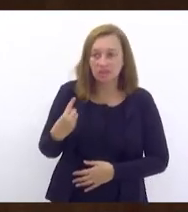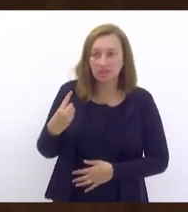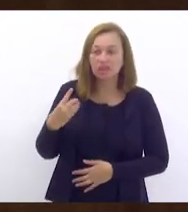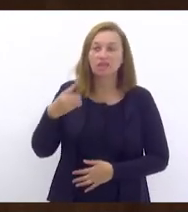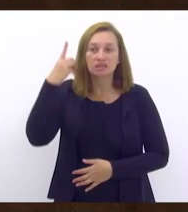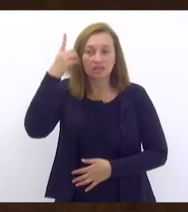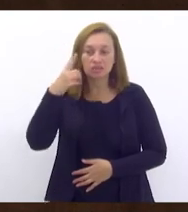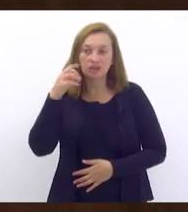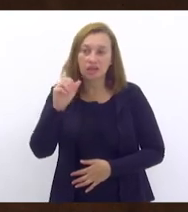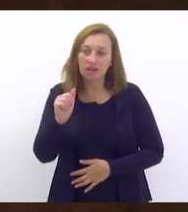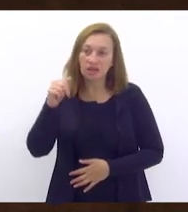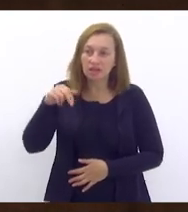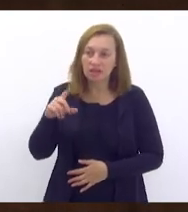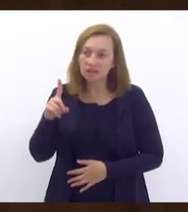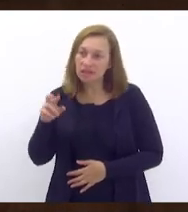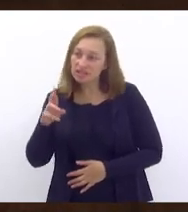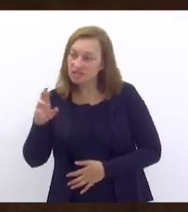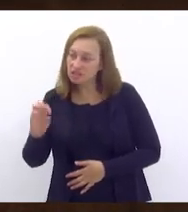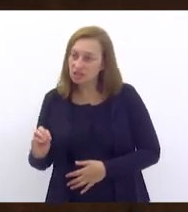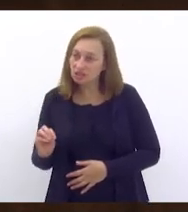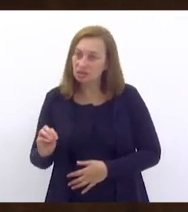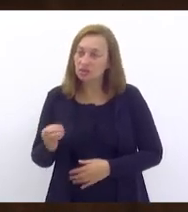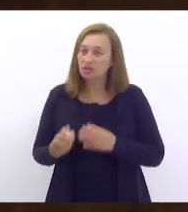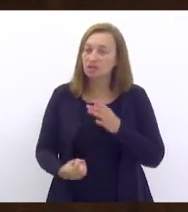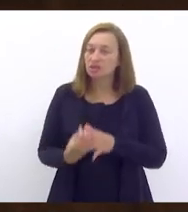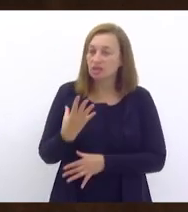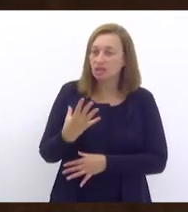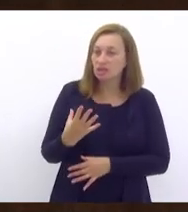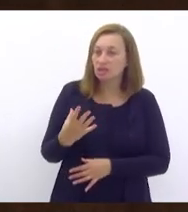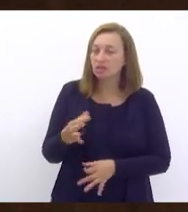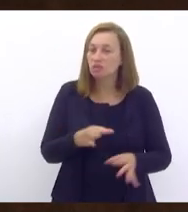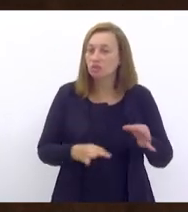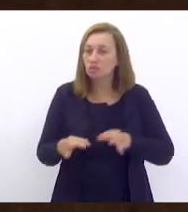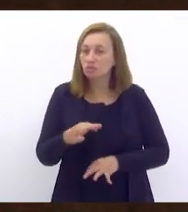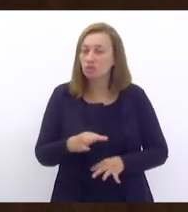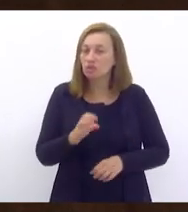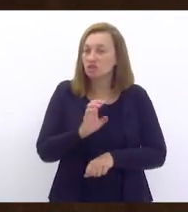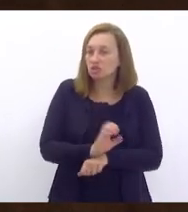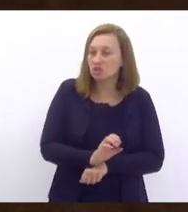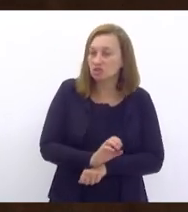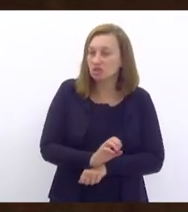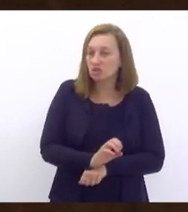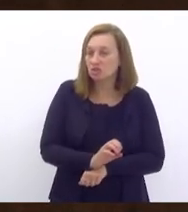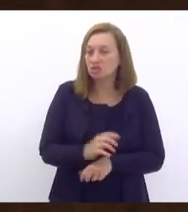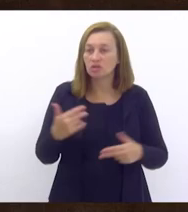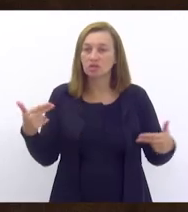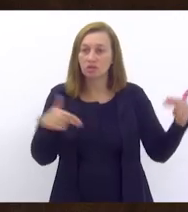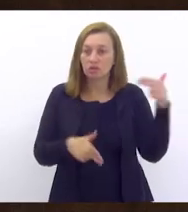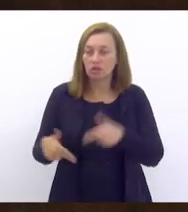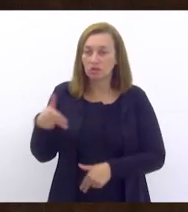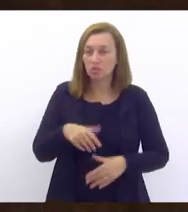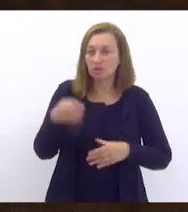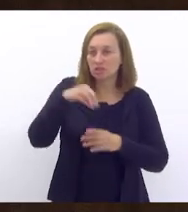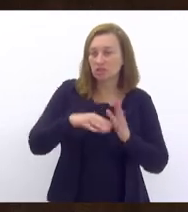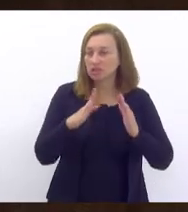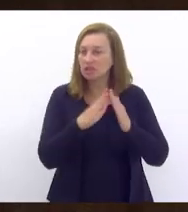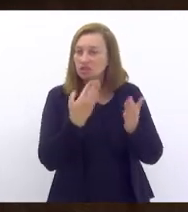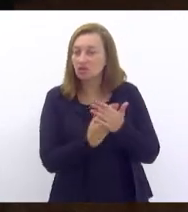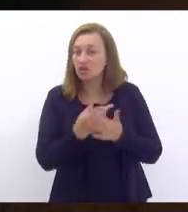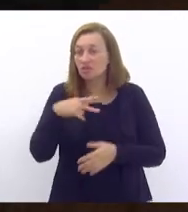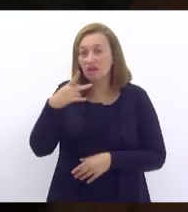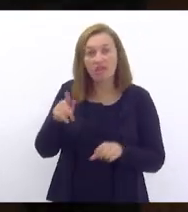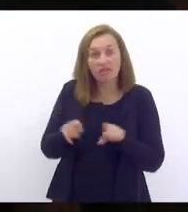deputado Andrezinho Siciliano, que cria o programa estadual do hip-hop nas escolas. E dizer